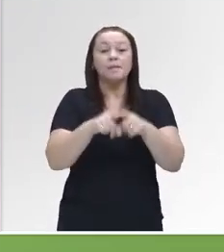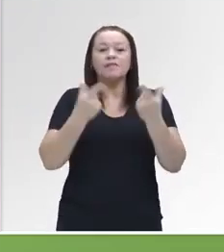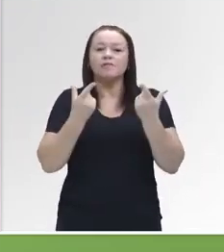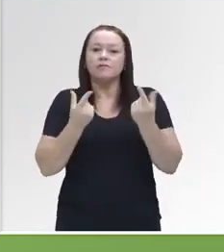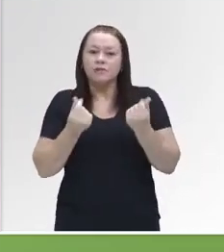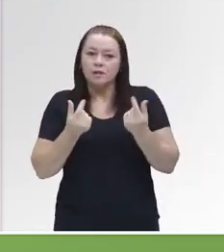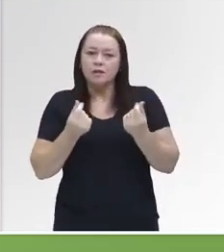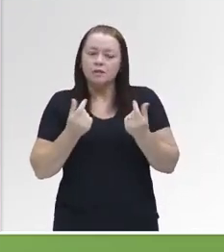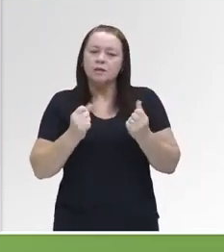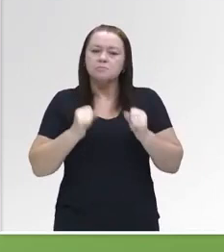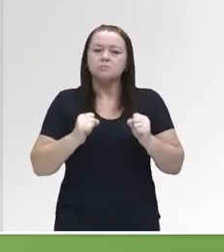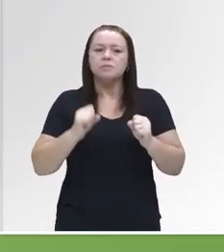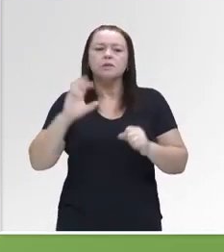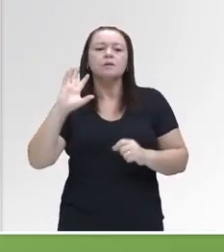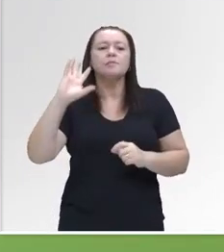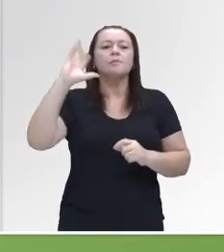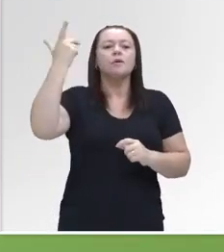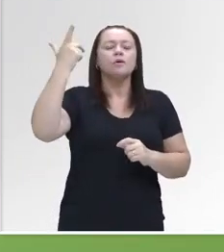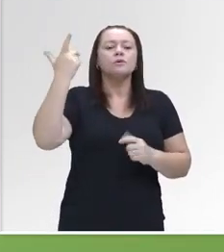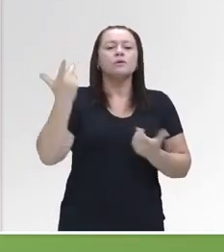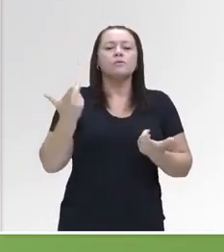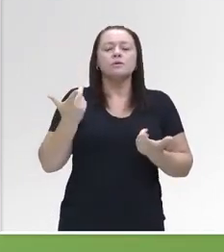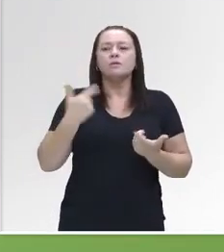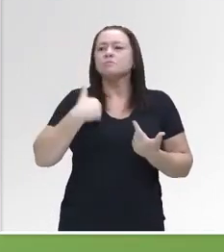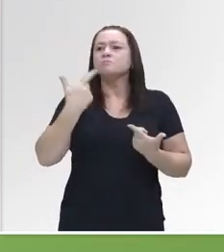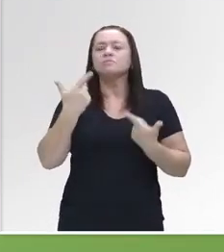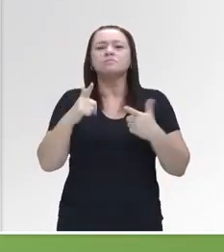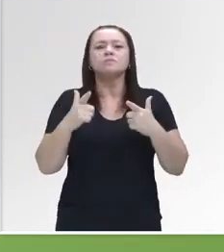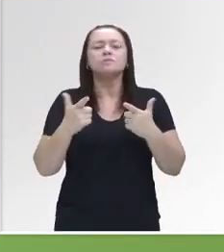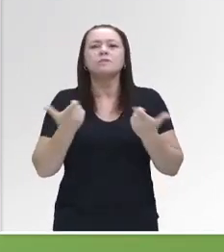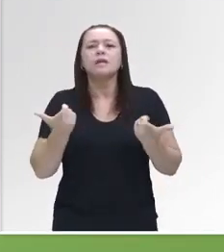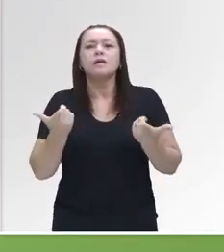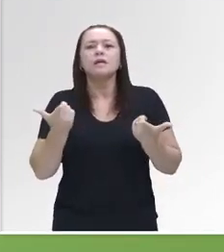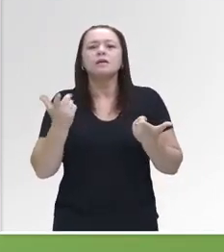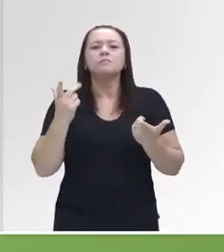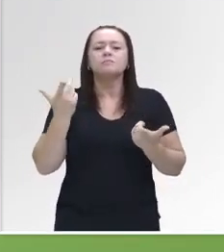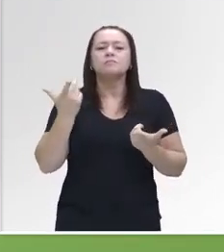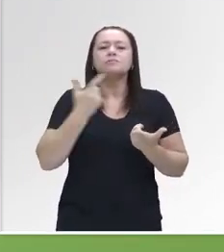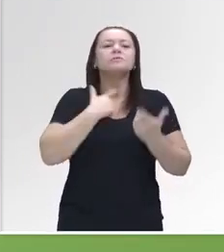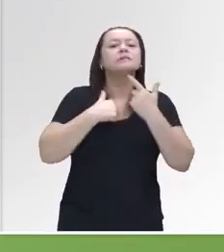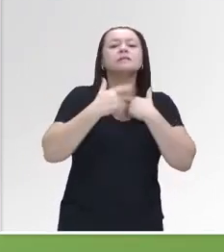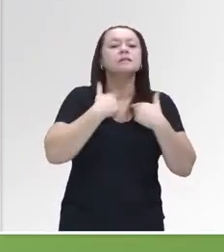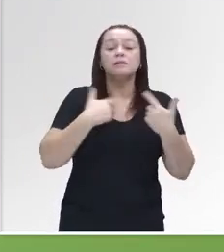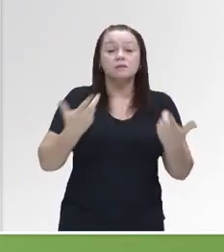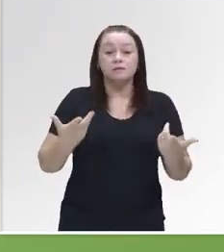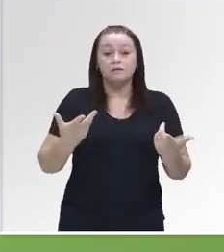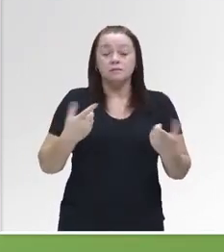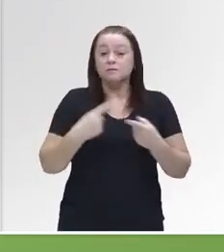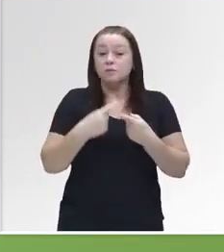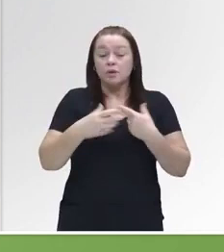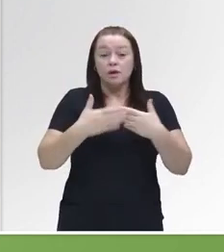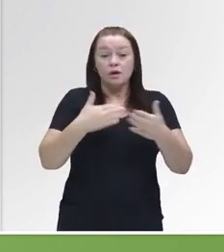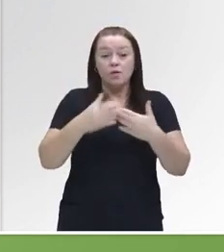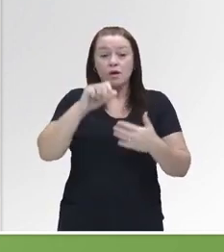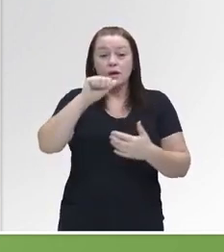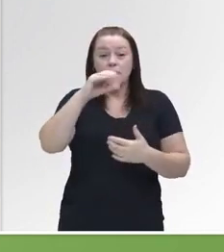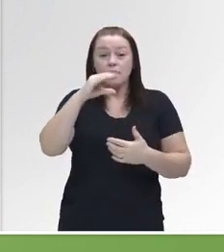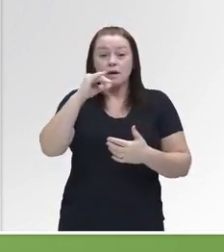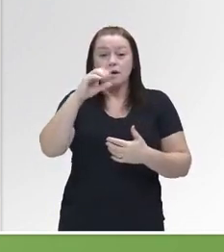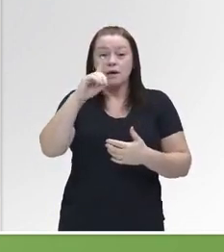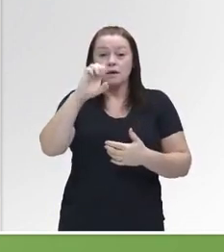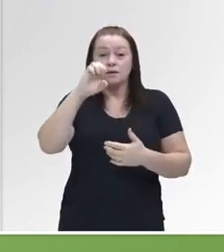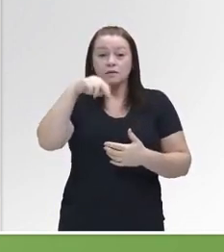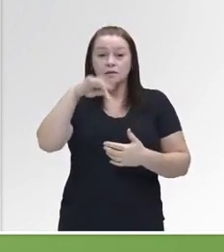financeiros e que ocorrem de modo não intencional, tá bom? Todo acidente é assim, é um acidente porque ele